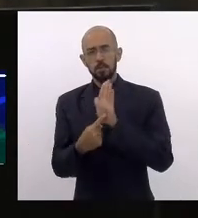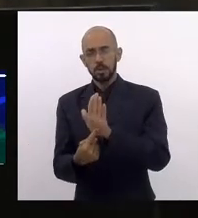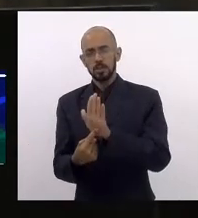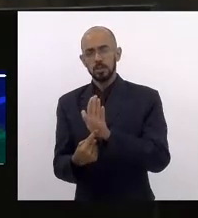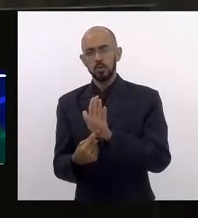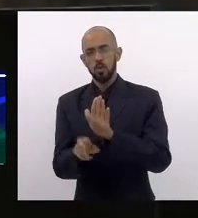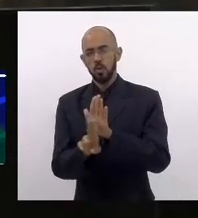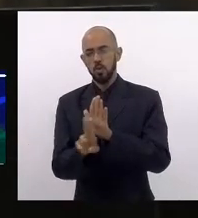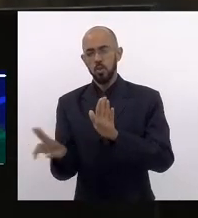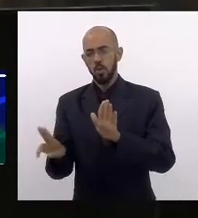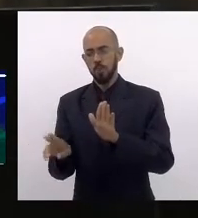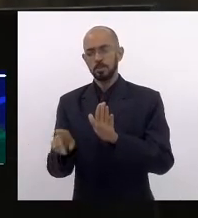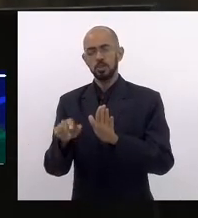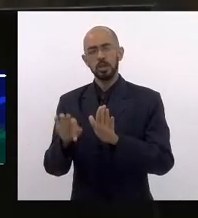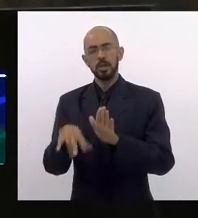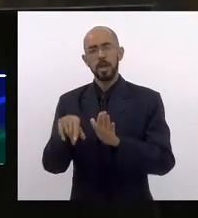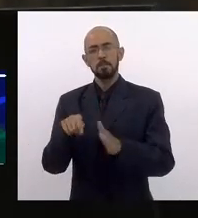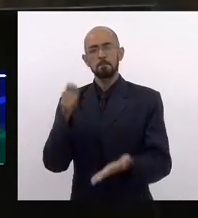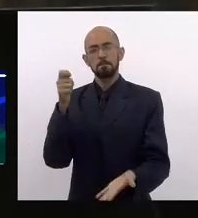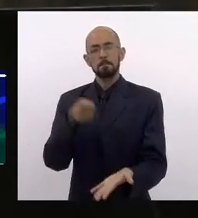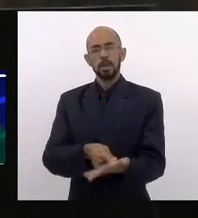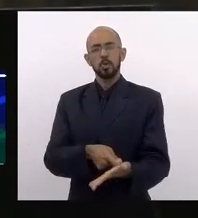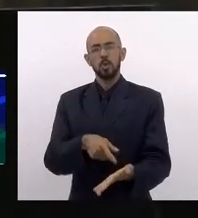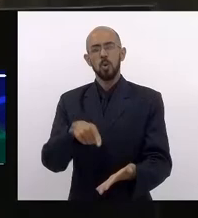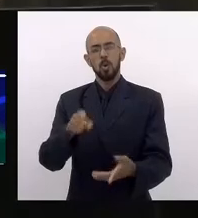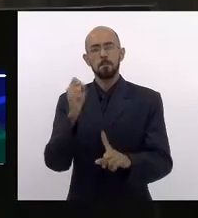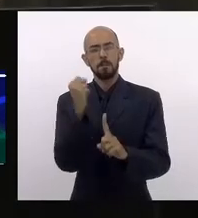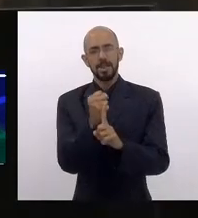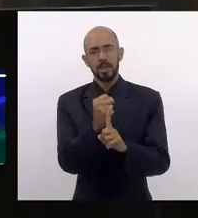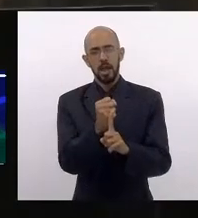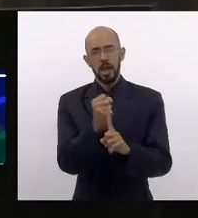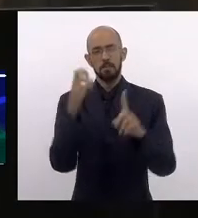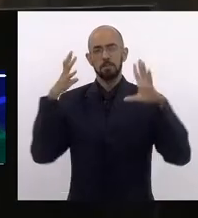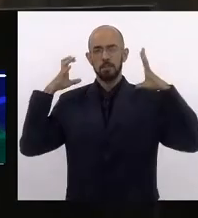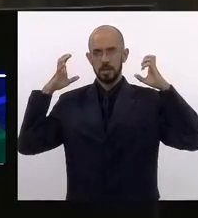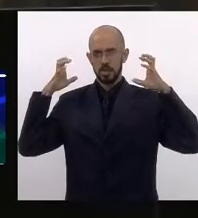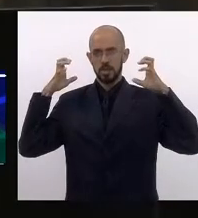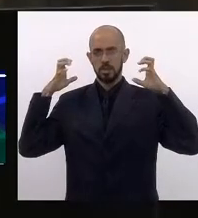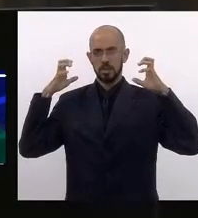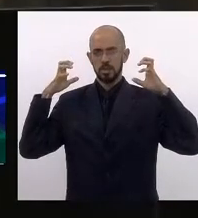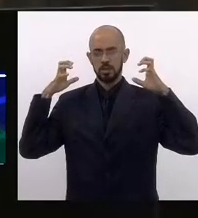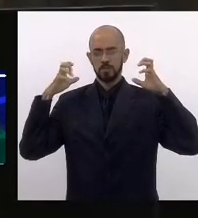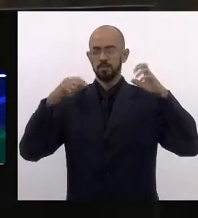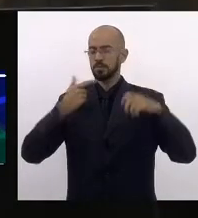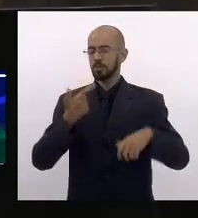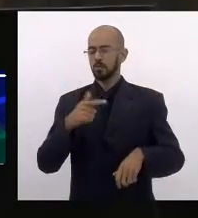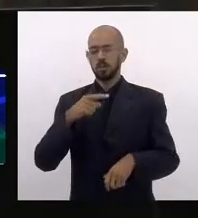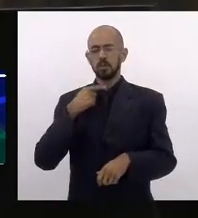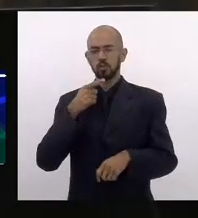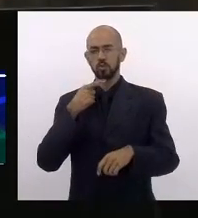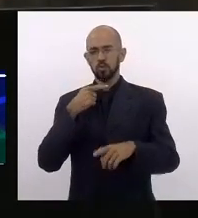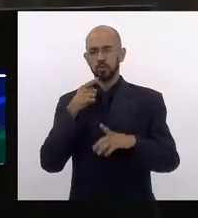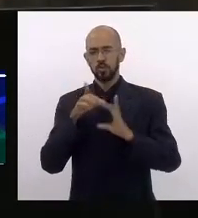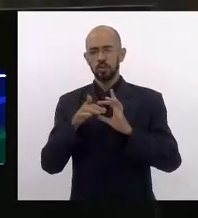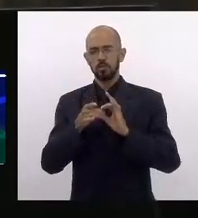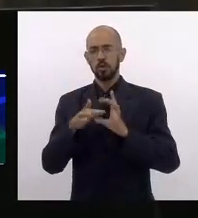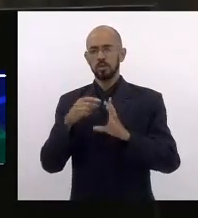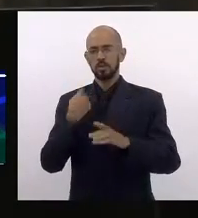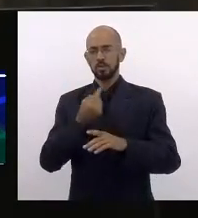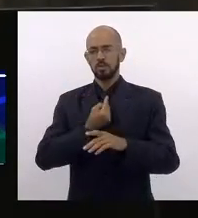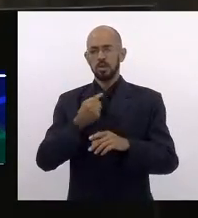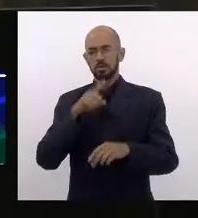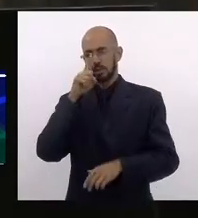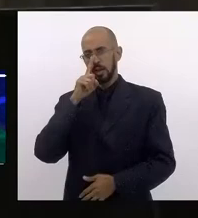dos mandantes do assassinato de Marielle Franco, sem dúvida nenhuma, a nossa democracia está em risco. Está